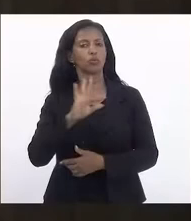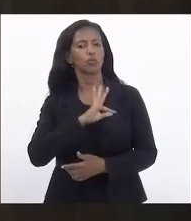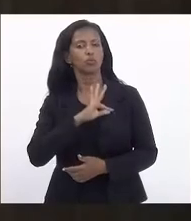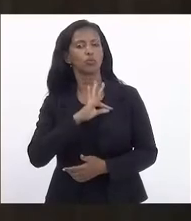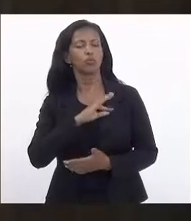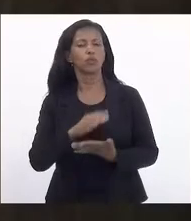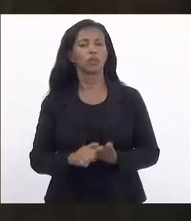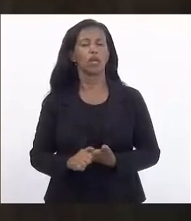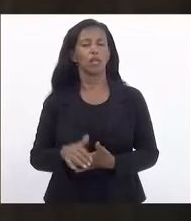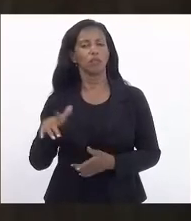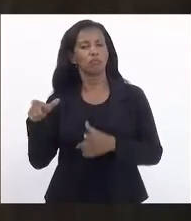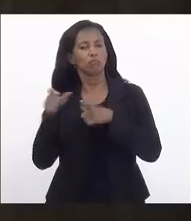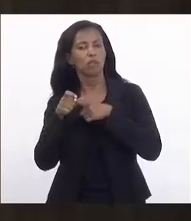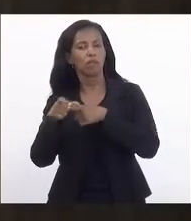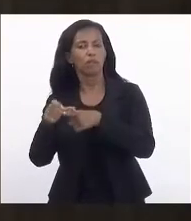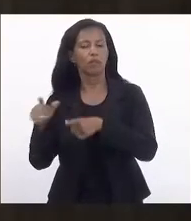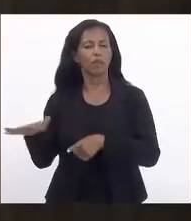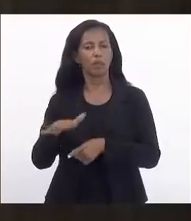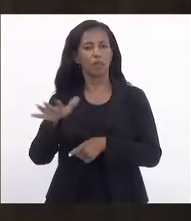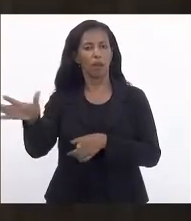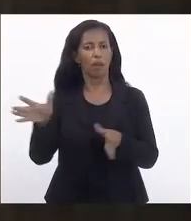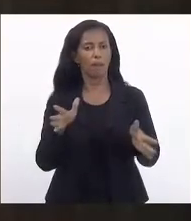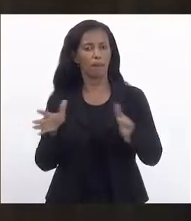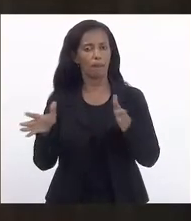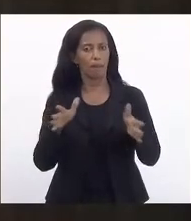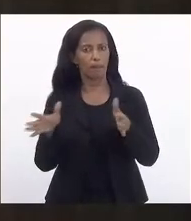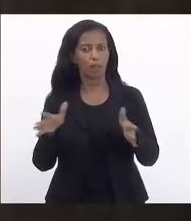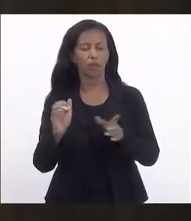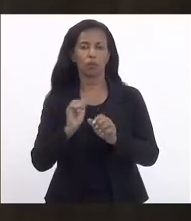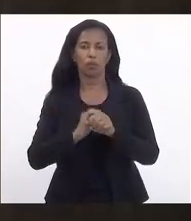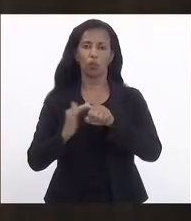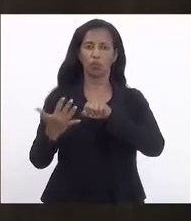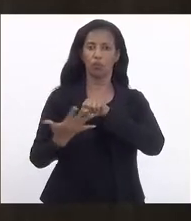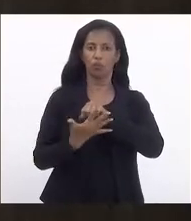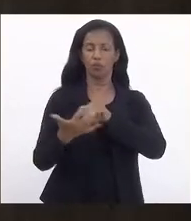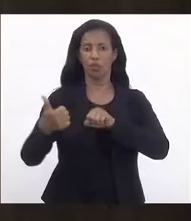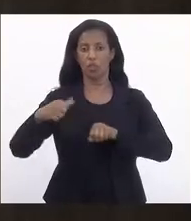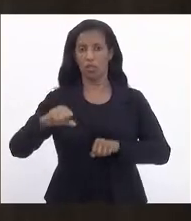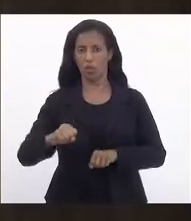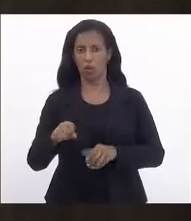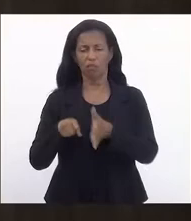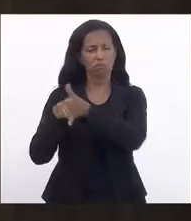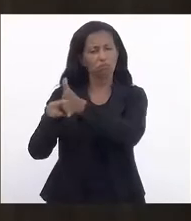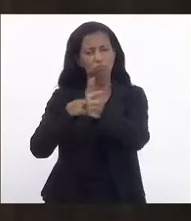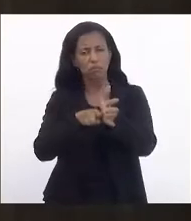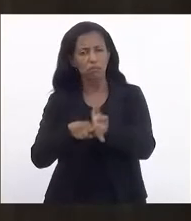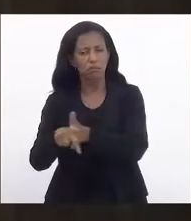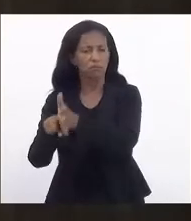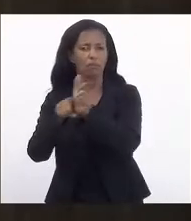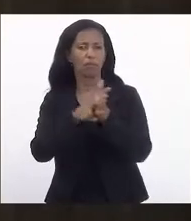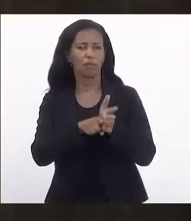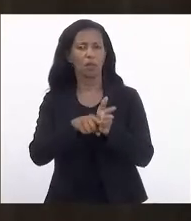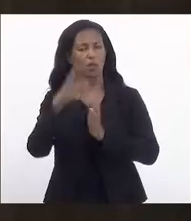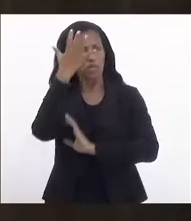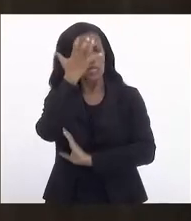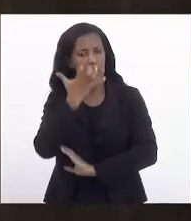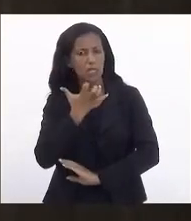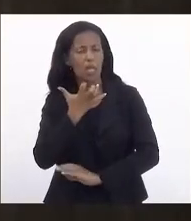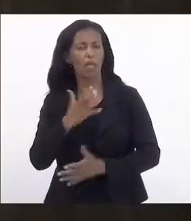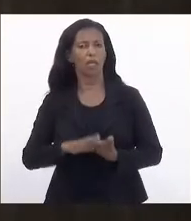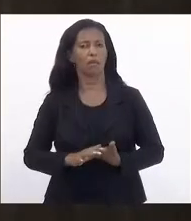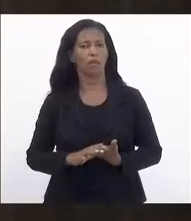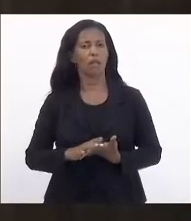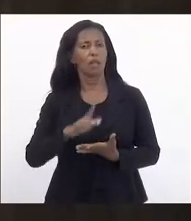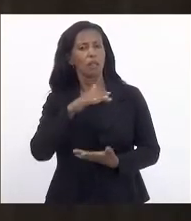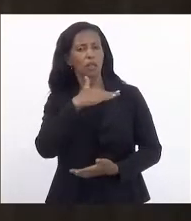favelas e periferias durante o período da pandemia investigação célere imparcial e diligente